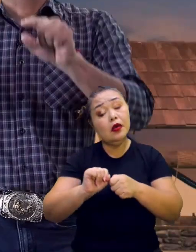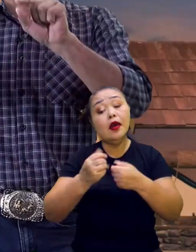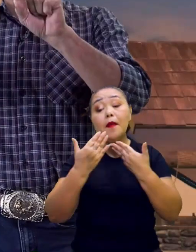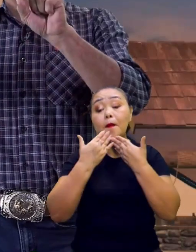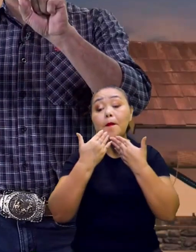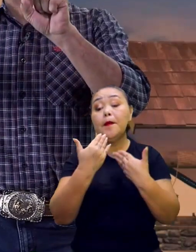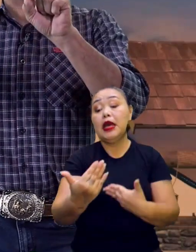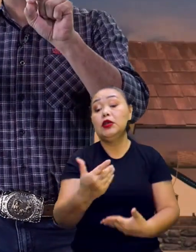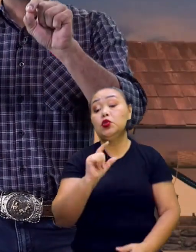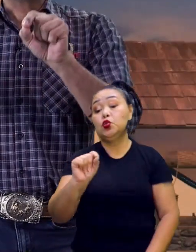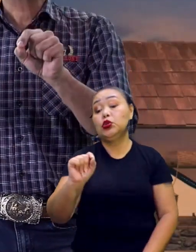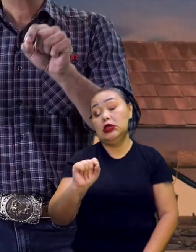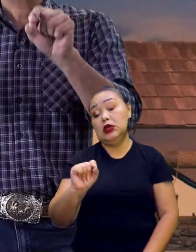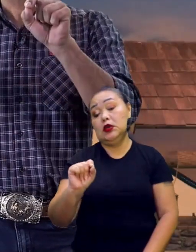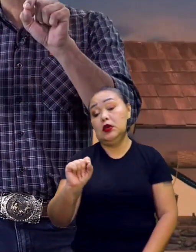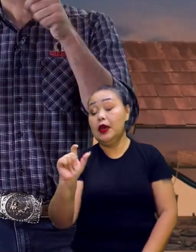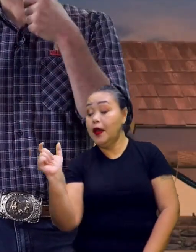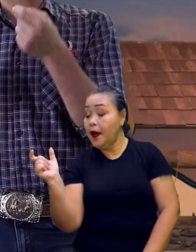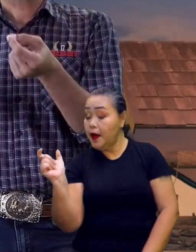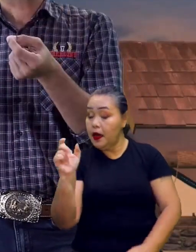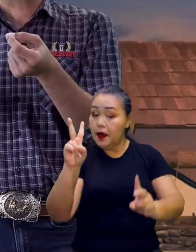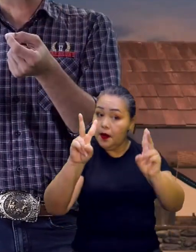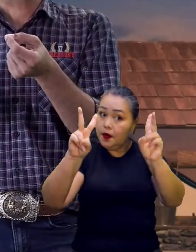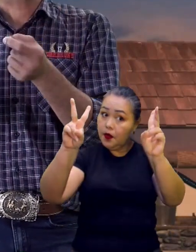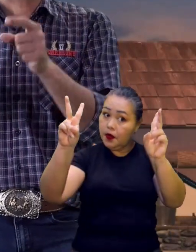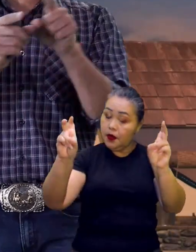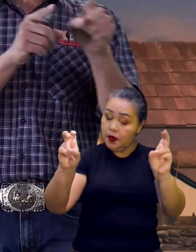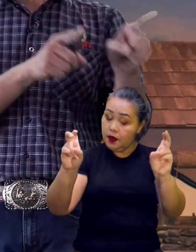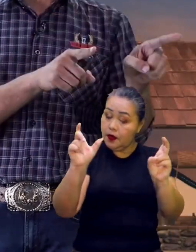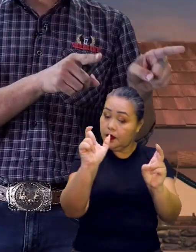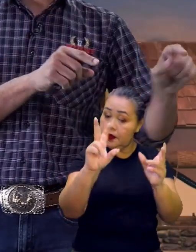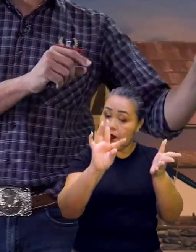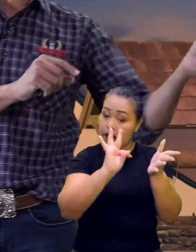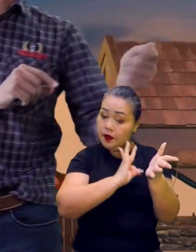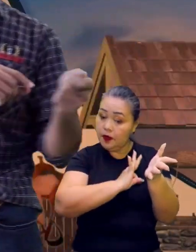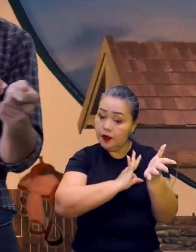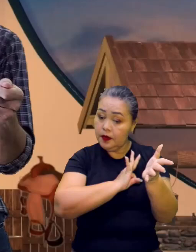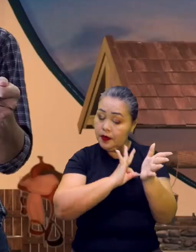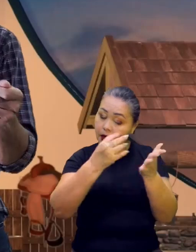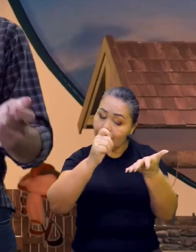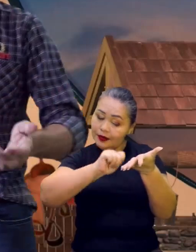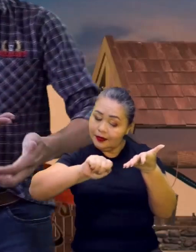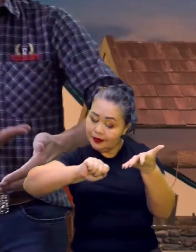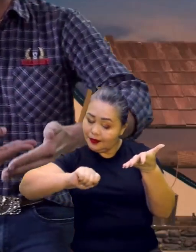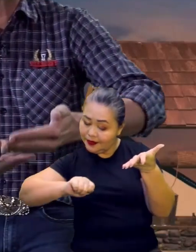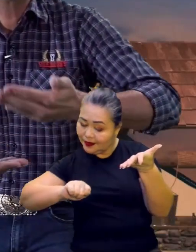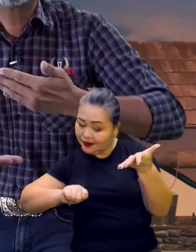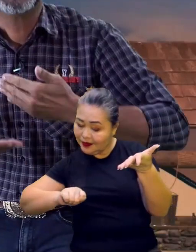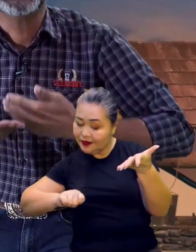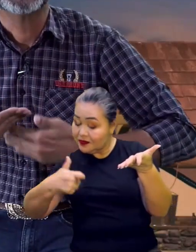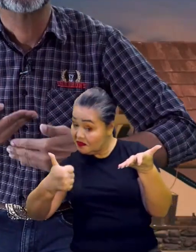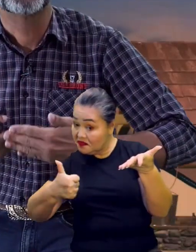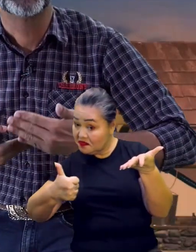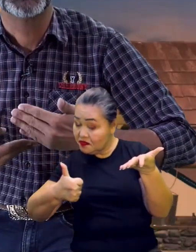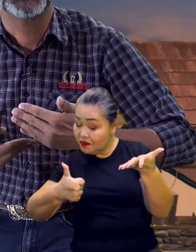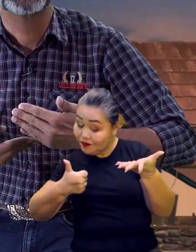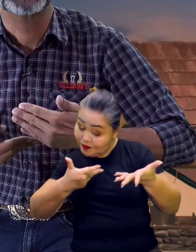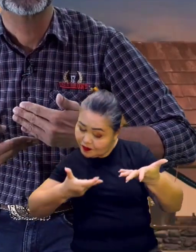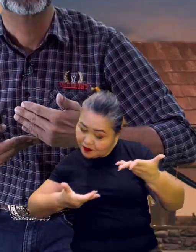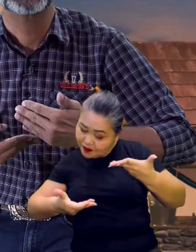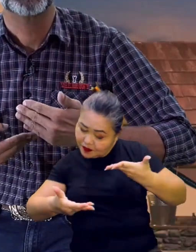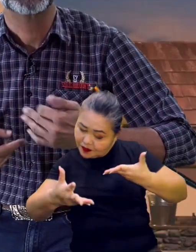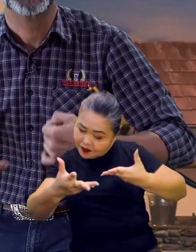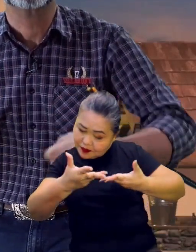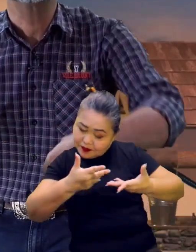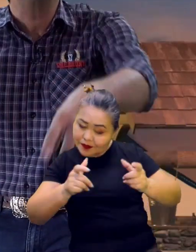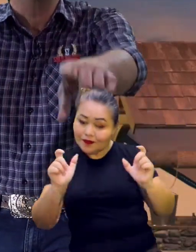quê? Que ele coloque entre parênteses o termo técnico aonde ele descreveu. Dessa forma, ele cria essa